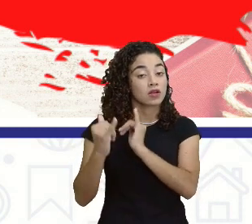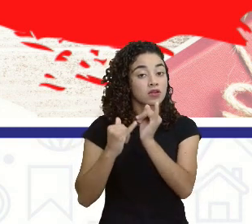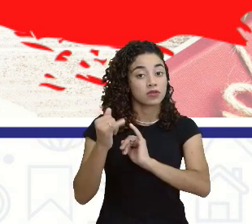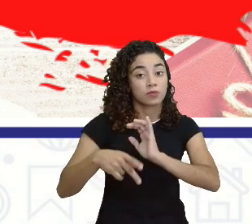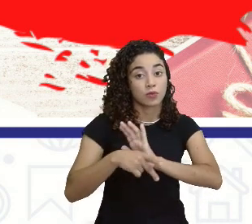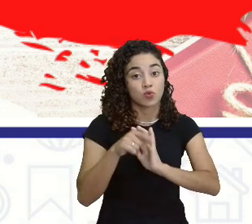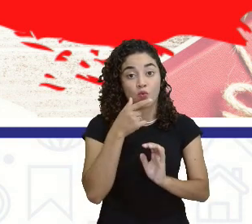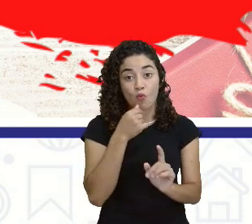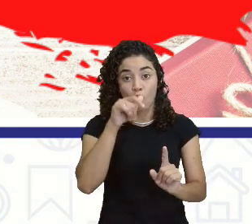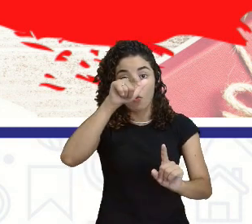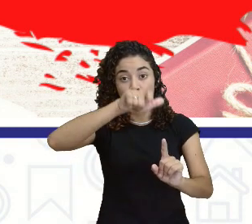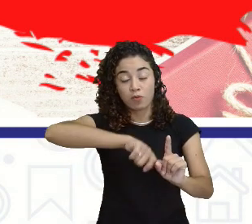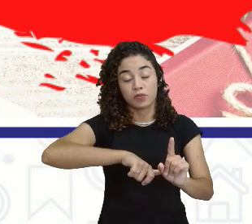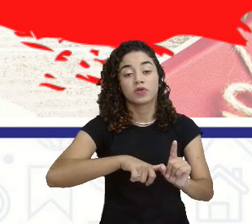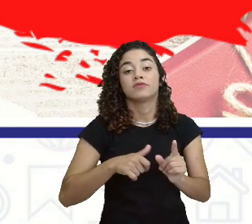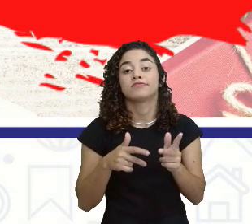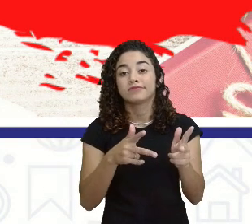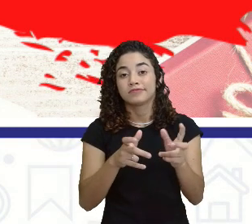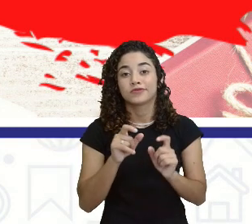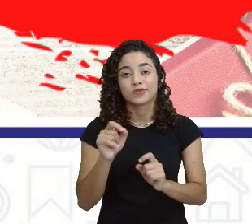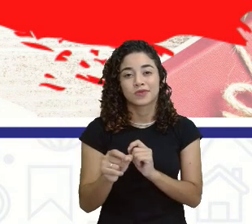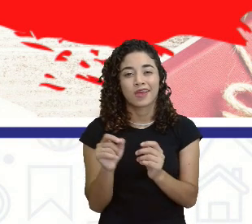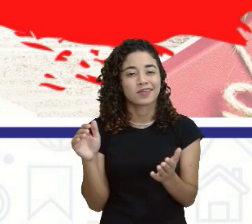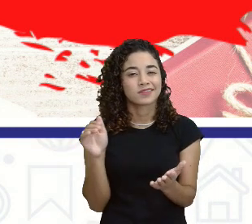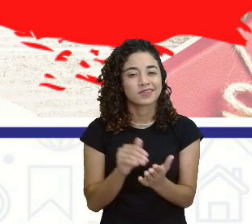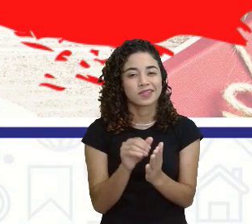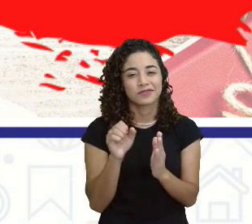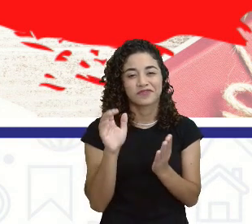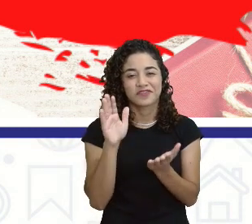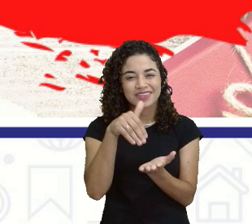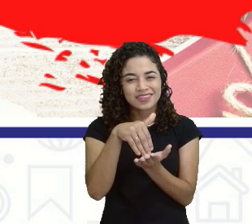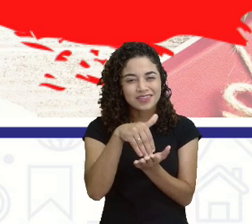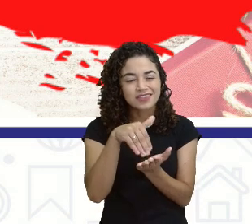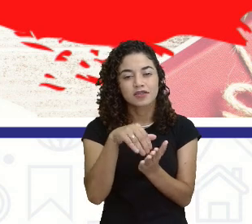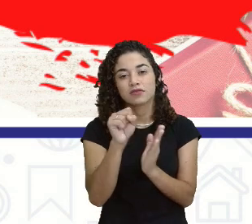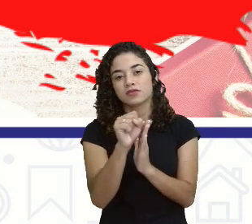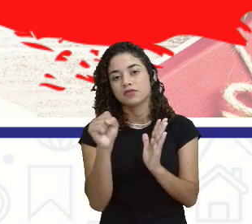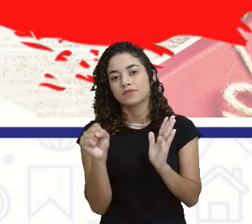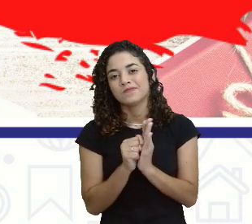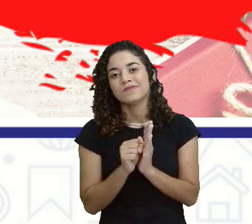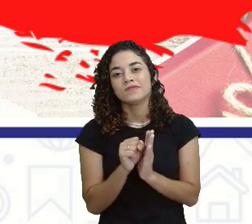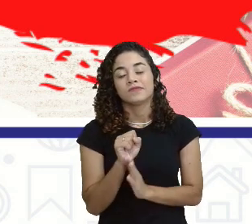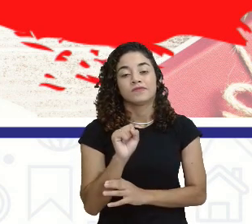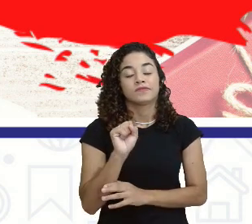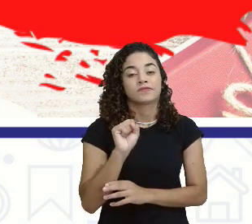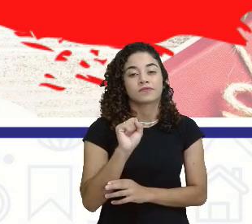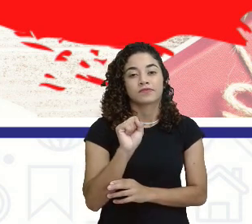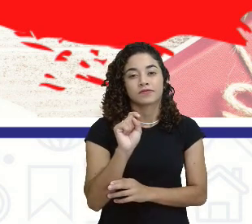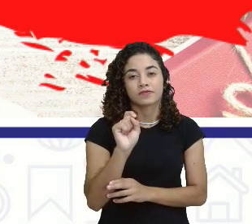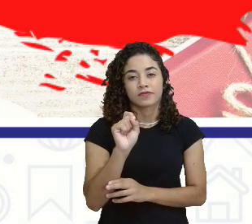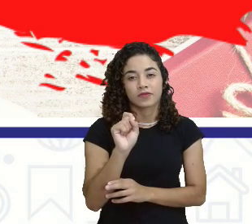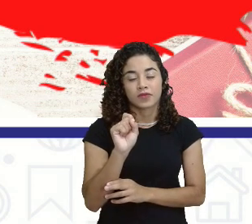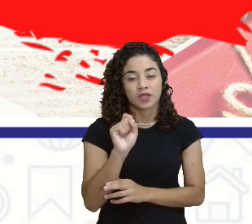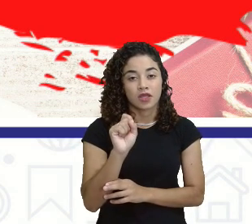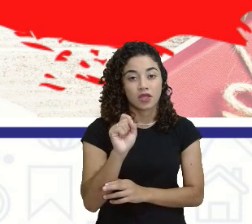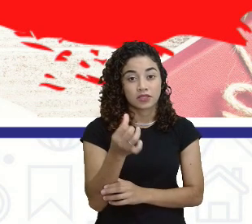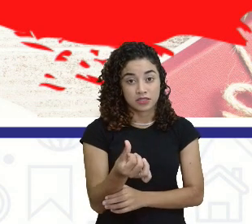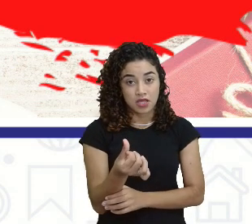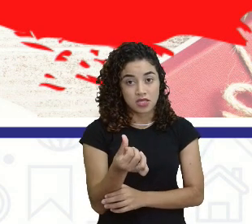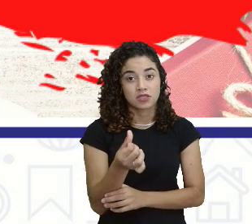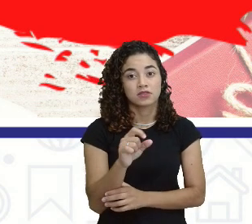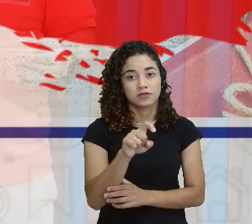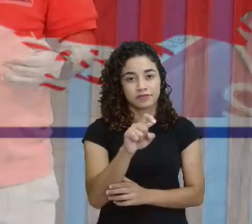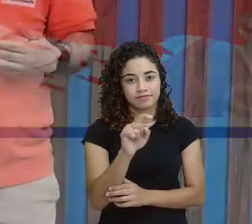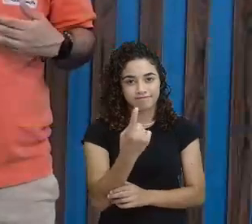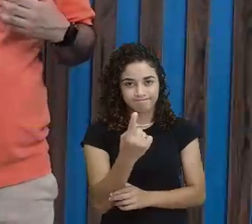termina sendo rastreada ali até o final do século VI, e por volta do século IX ela começou a ganhar ali